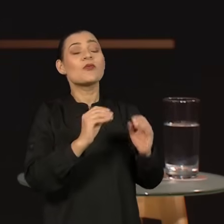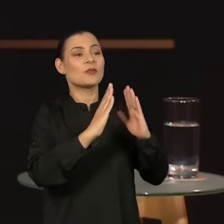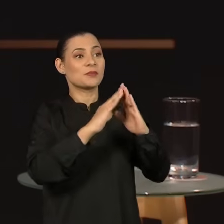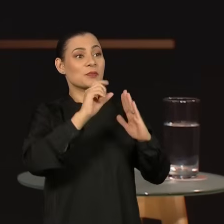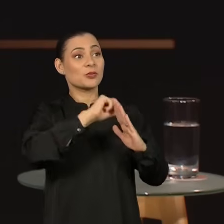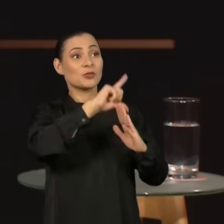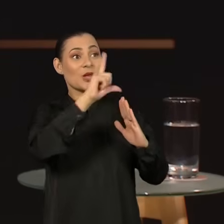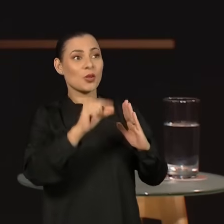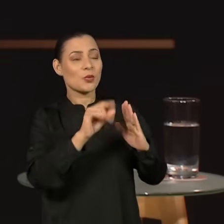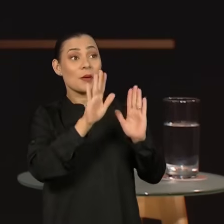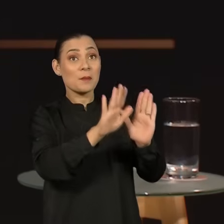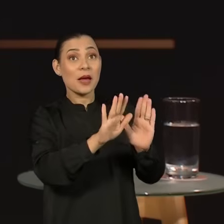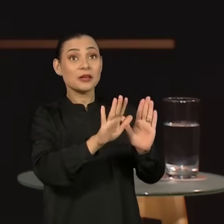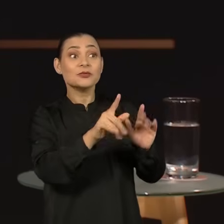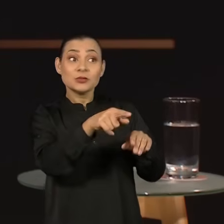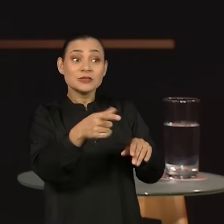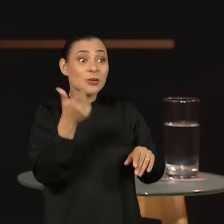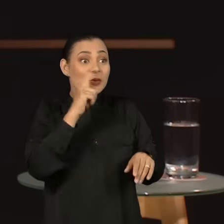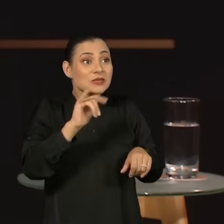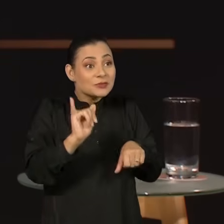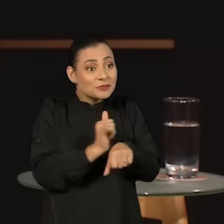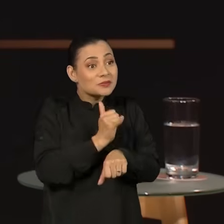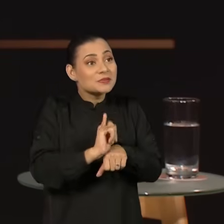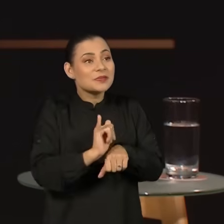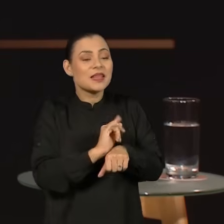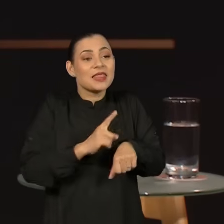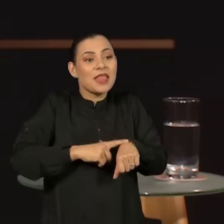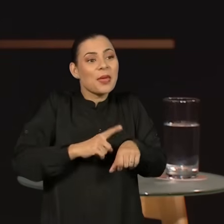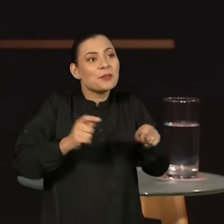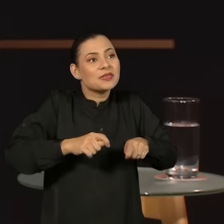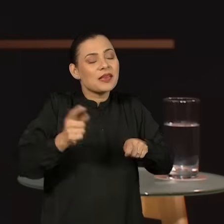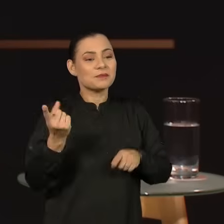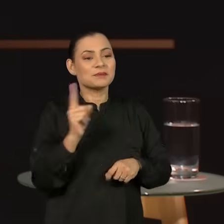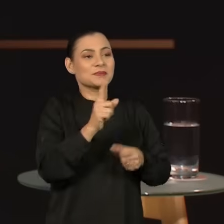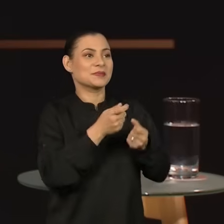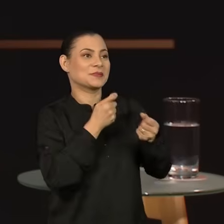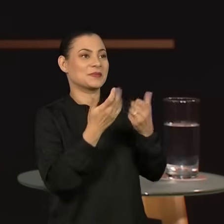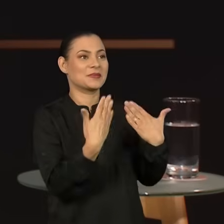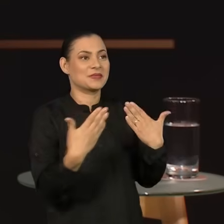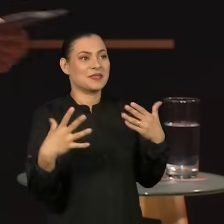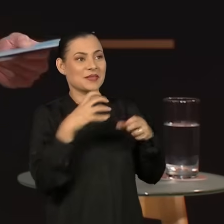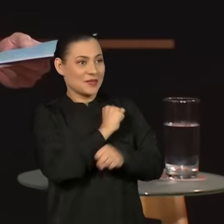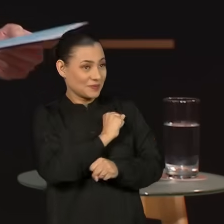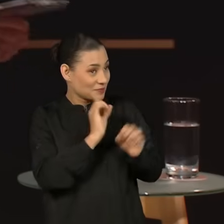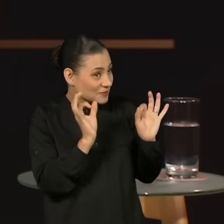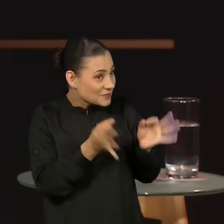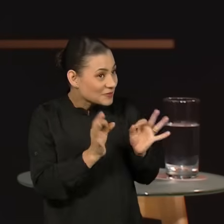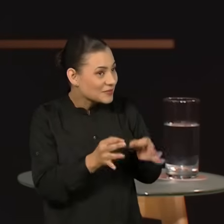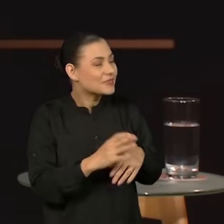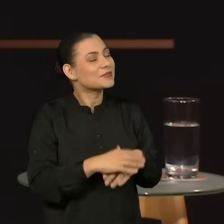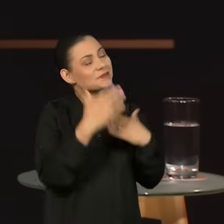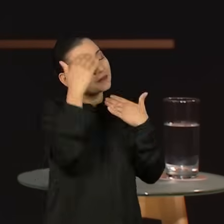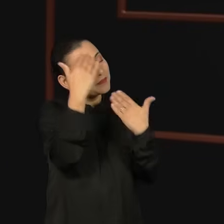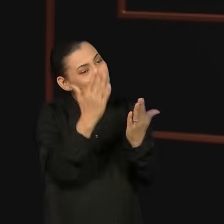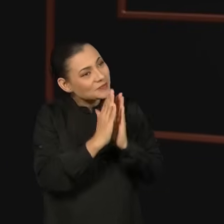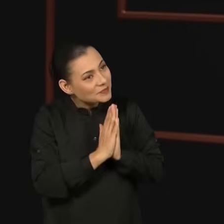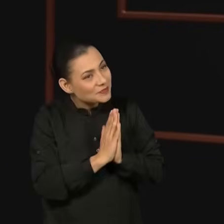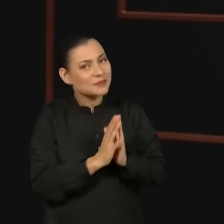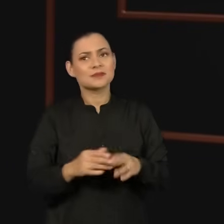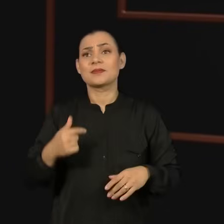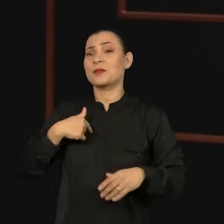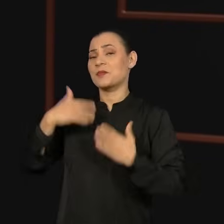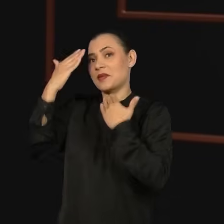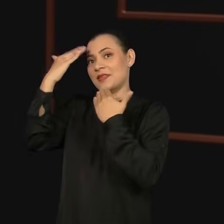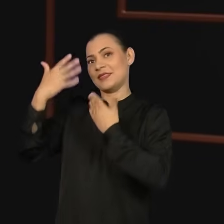Lua, mas mesmo assim você conseguiu achar um espacinho na sua agenda para vir conversar conosco. Só podemos agradecer. Imagina, eu que